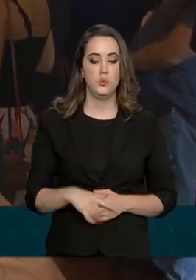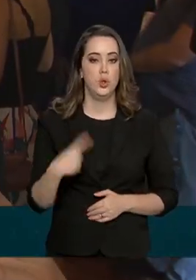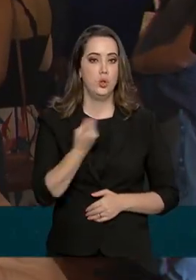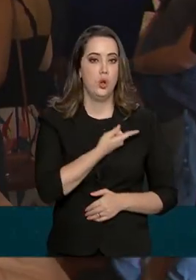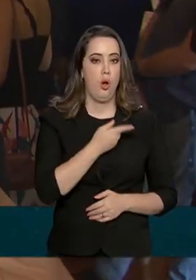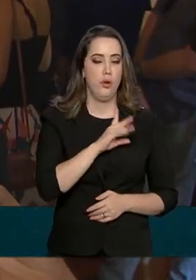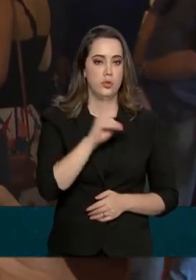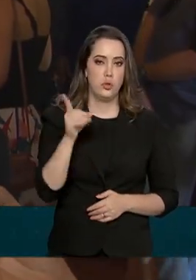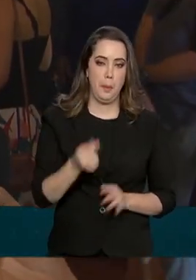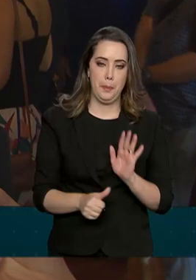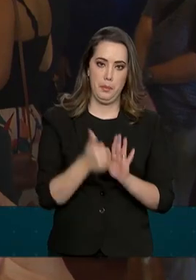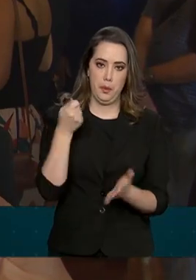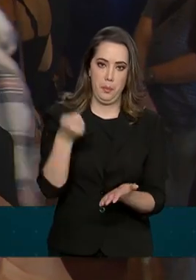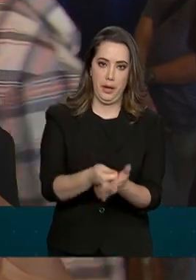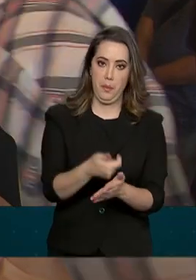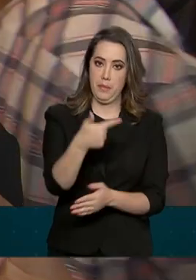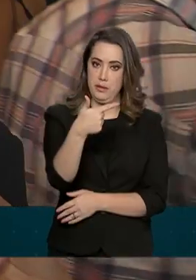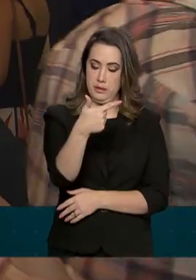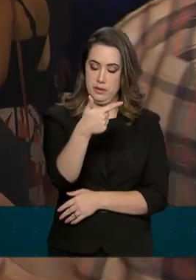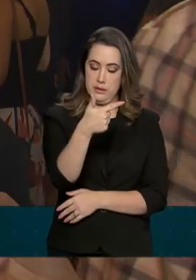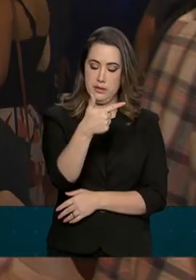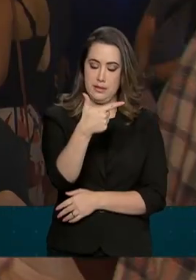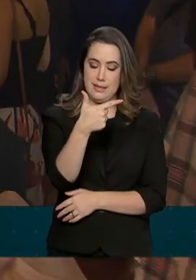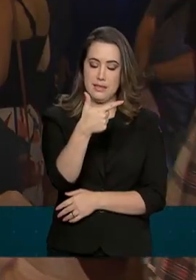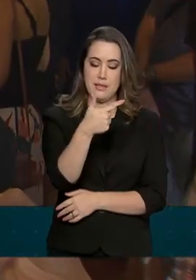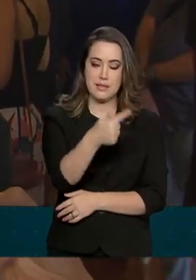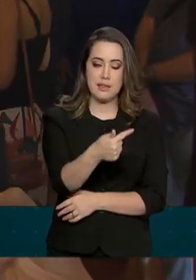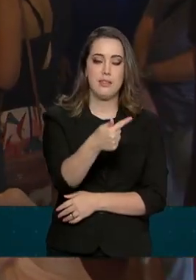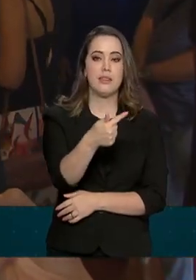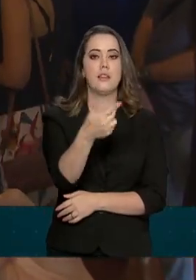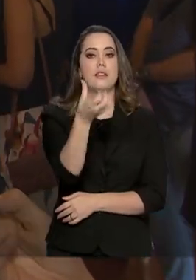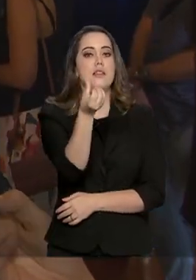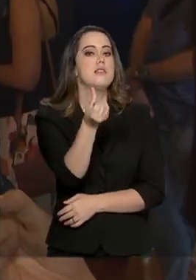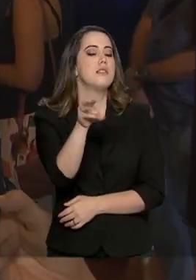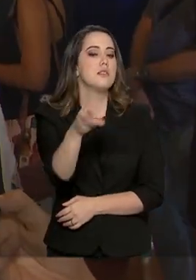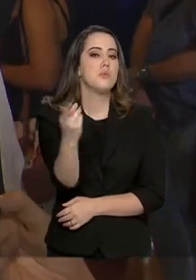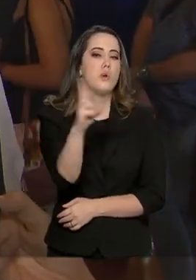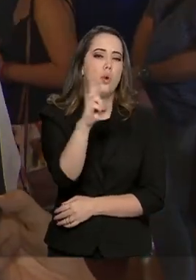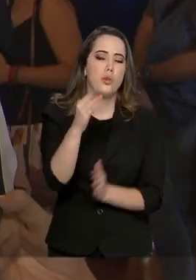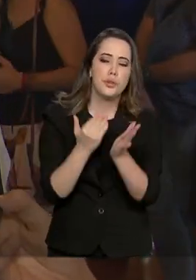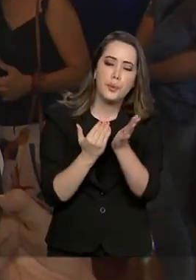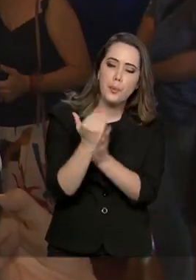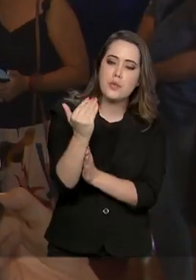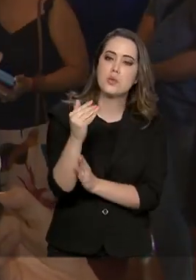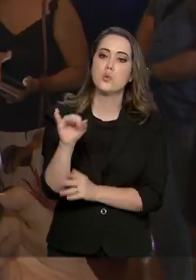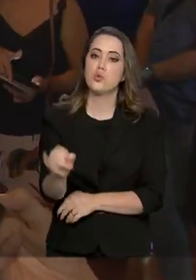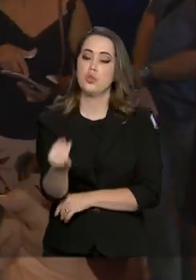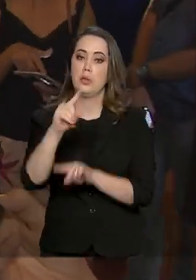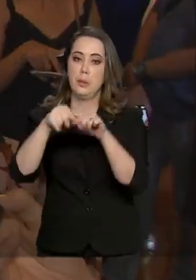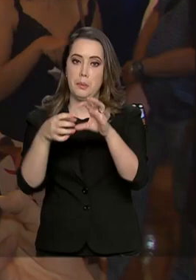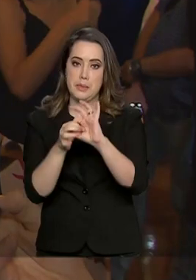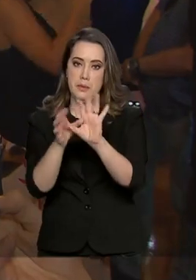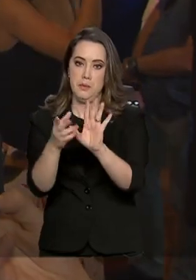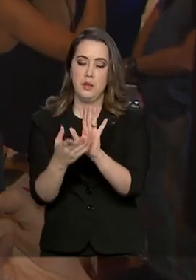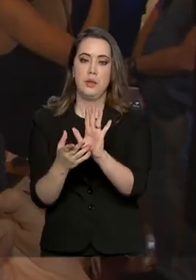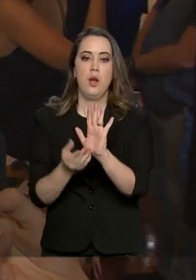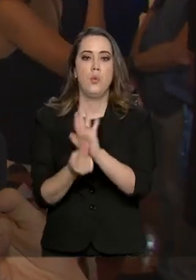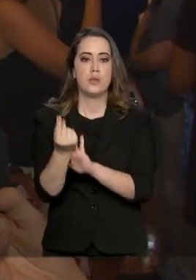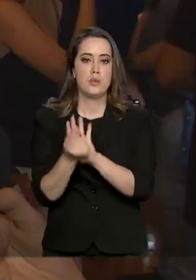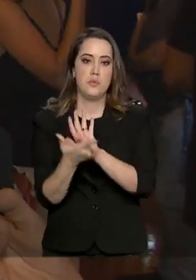repassar a primeira parcela de 76 milhões de reais no início de janeiro logo que liberar o orçamento de